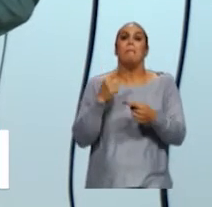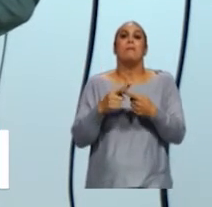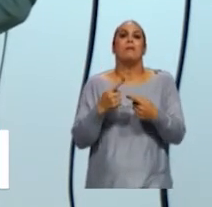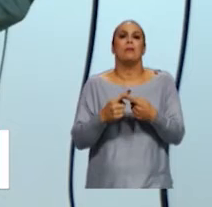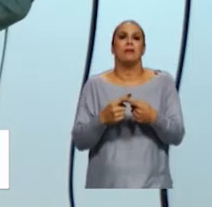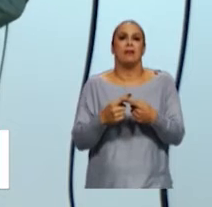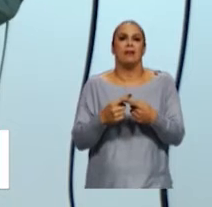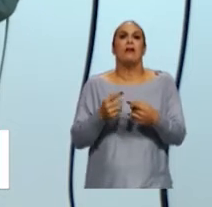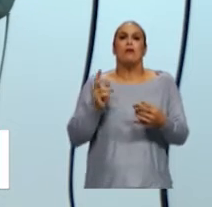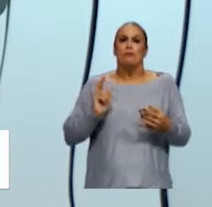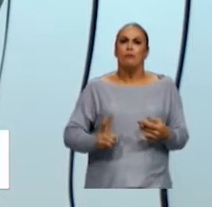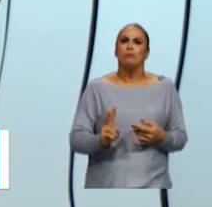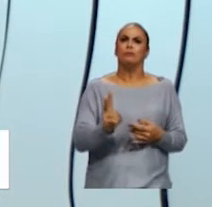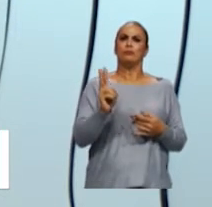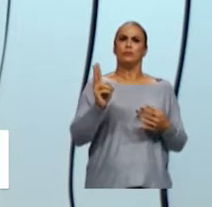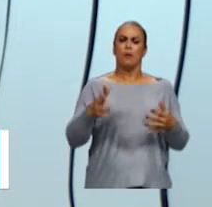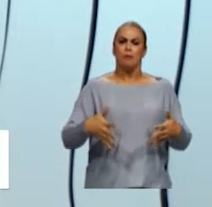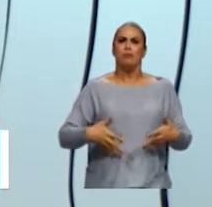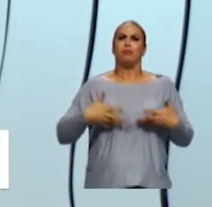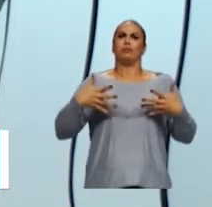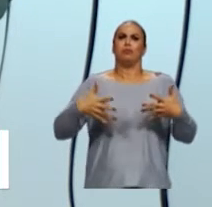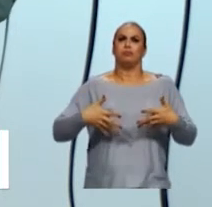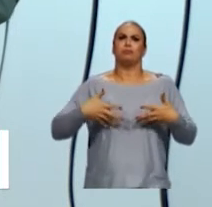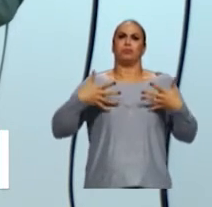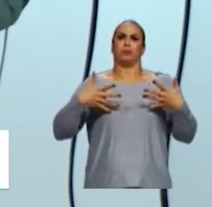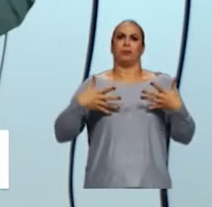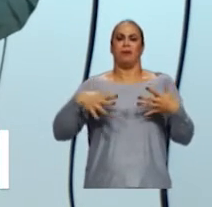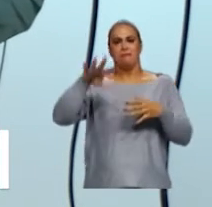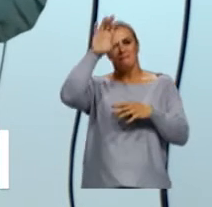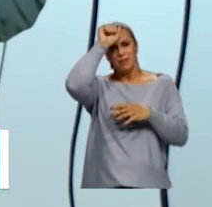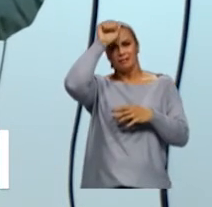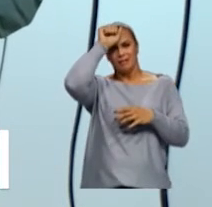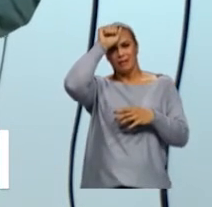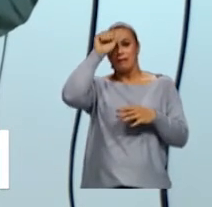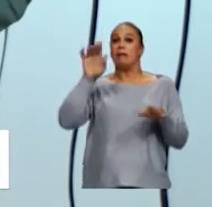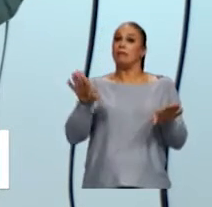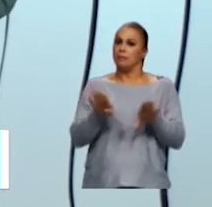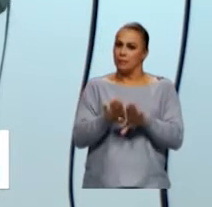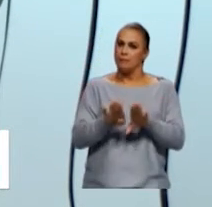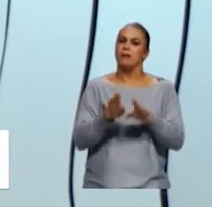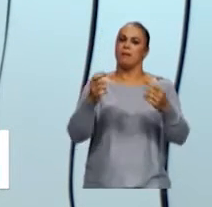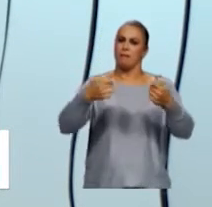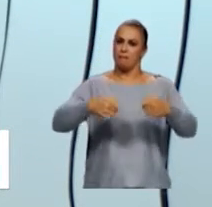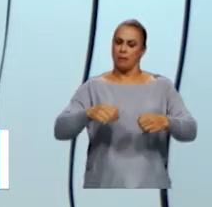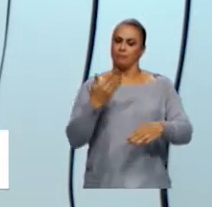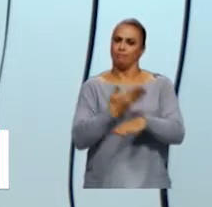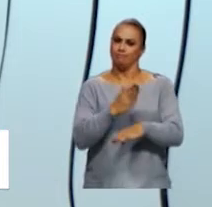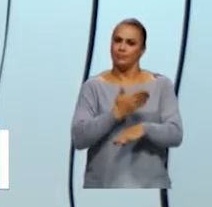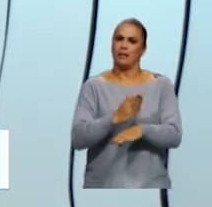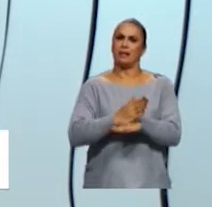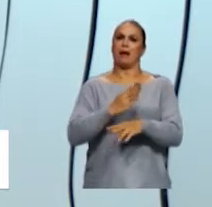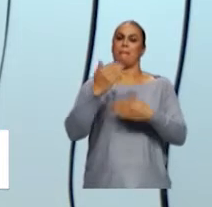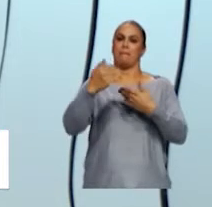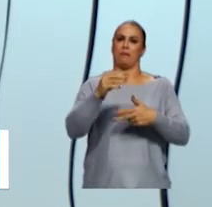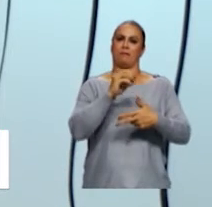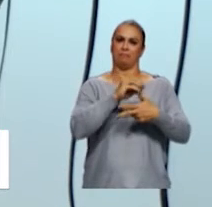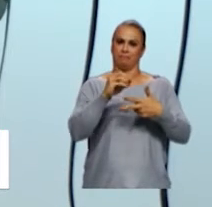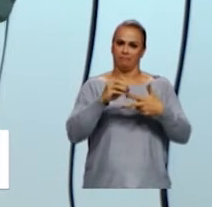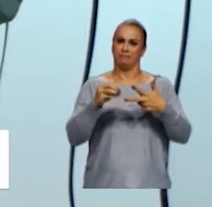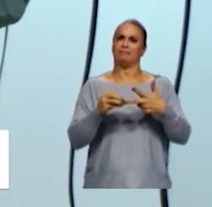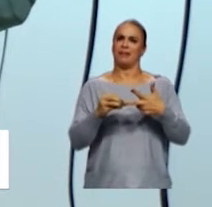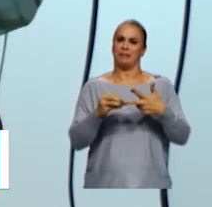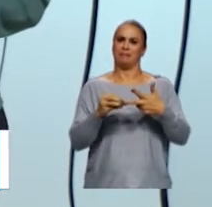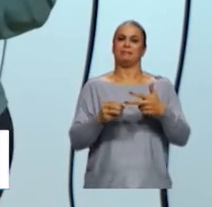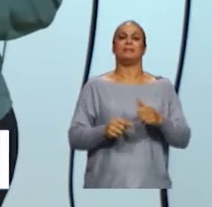pique e tenha a possibilidade de concorrer a uma vaga do Enem, se for o seu desejo. Na última